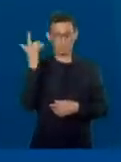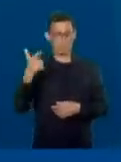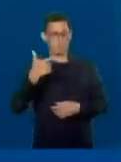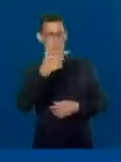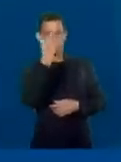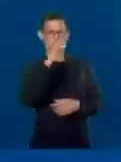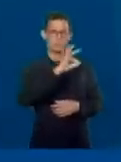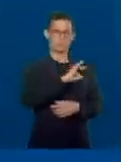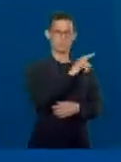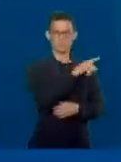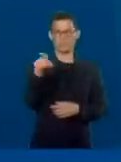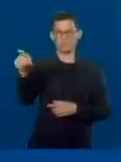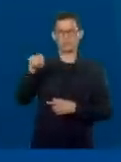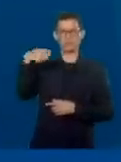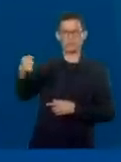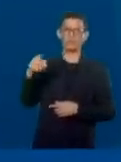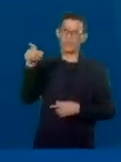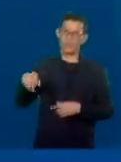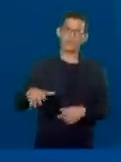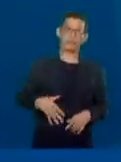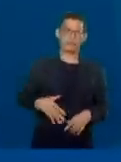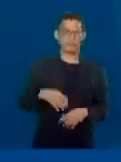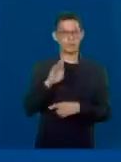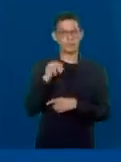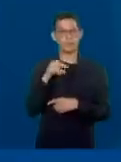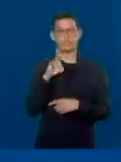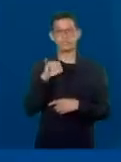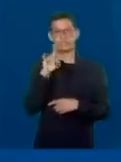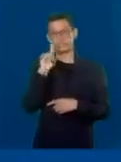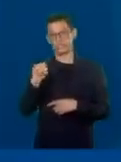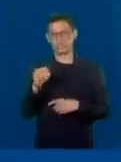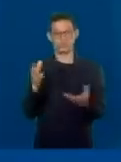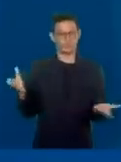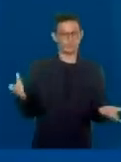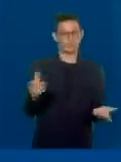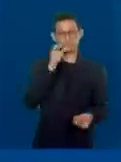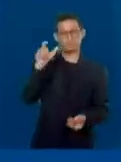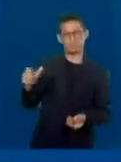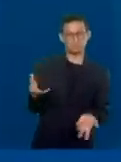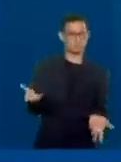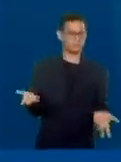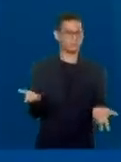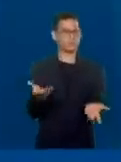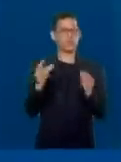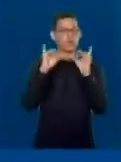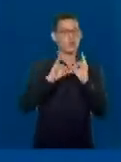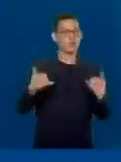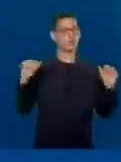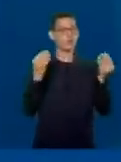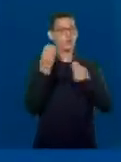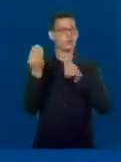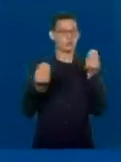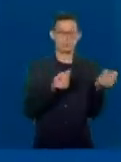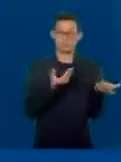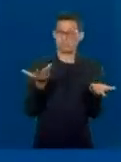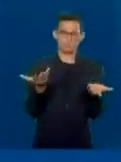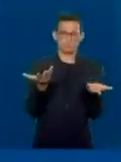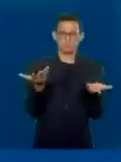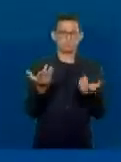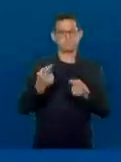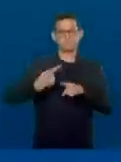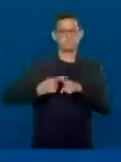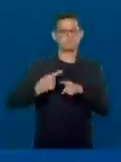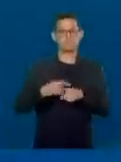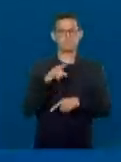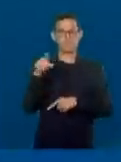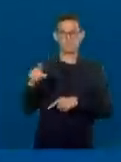é. E, obviamente, eu não poderia falar nada mais com a imprensa, porque a